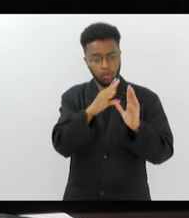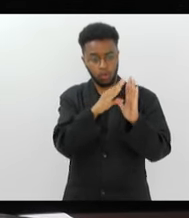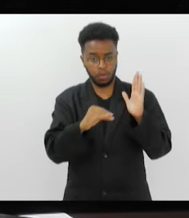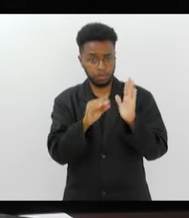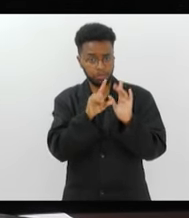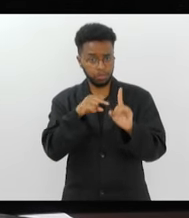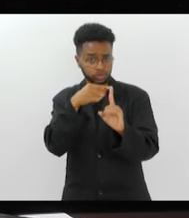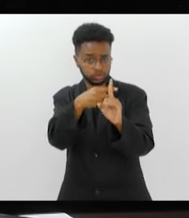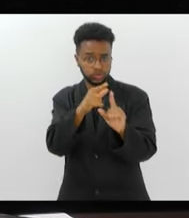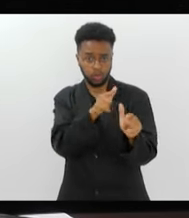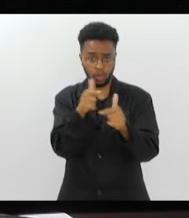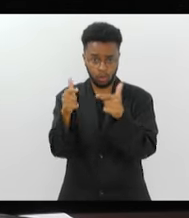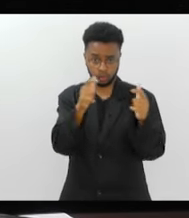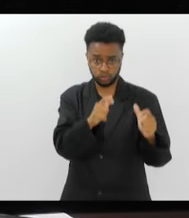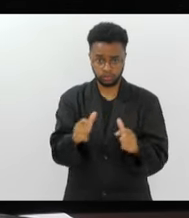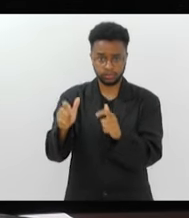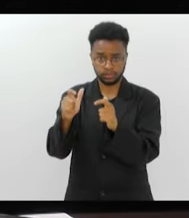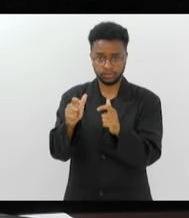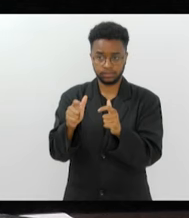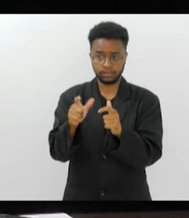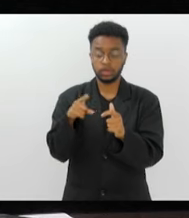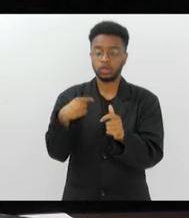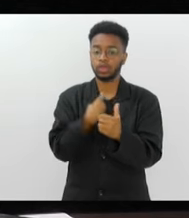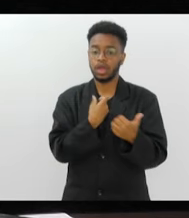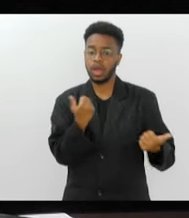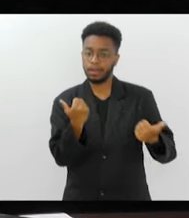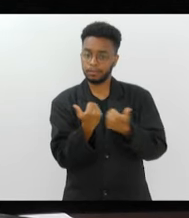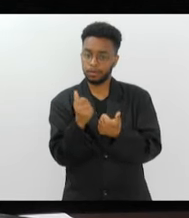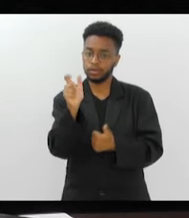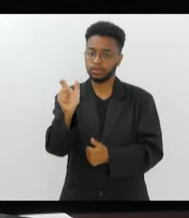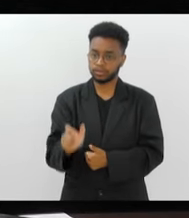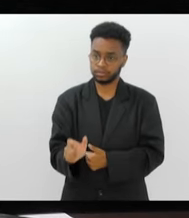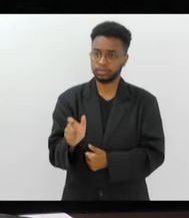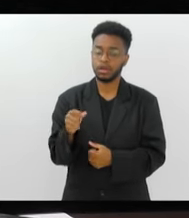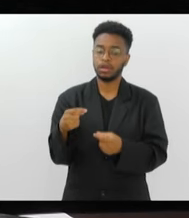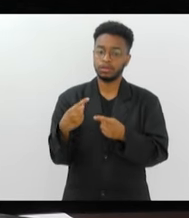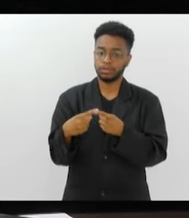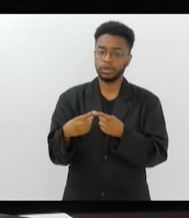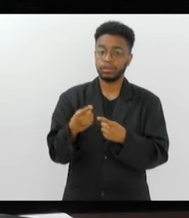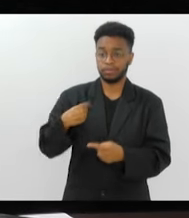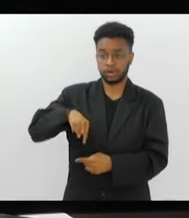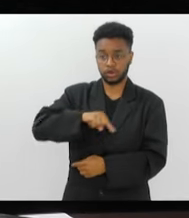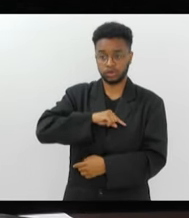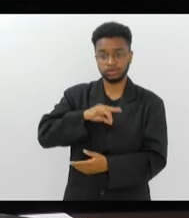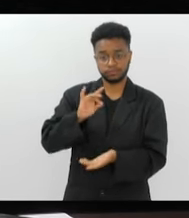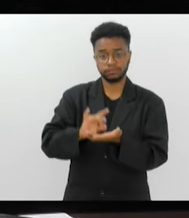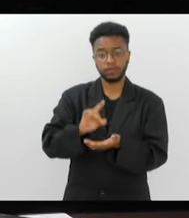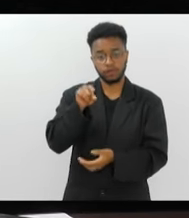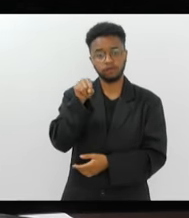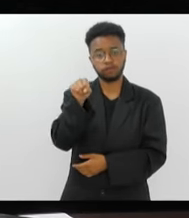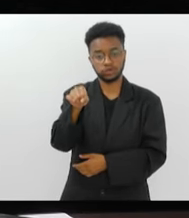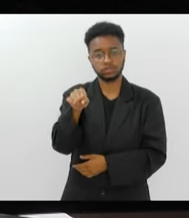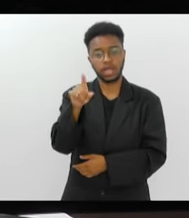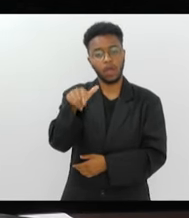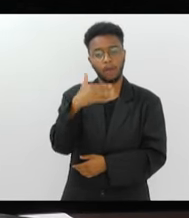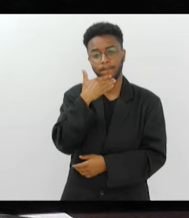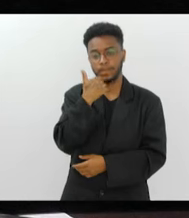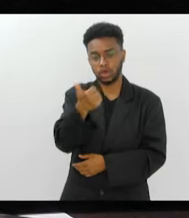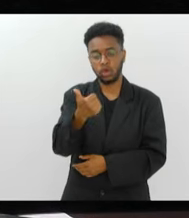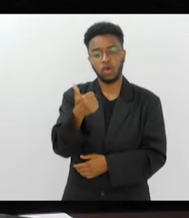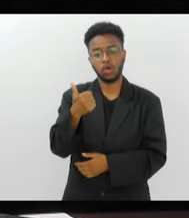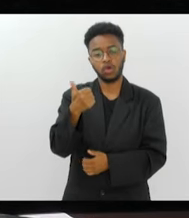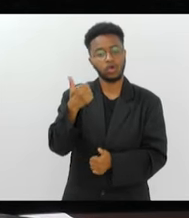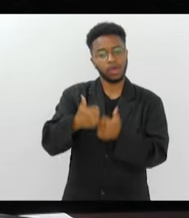para outras casas legislativas, estamos contigo e, para nós, você é, de fato, o melhor jogador do